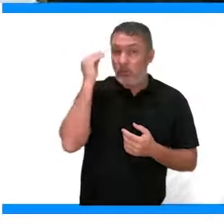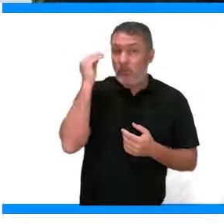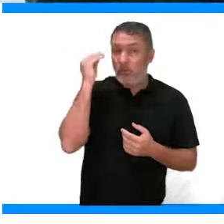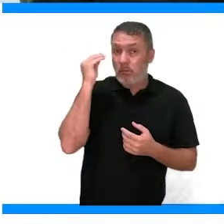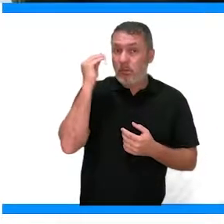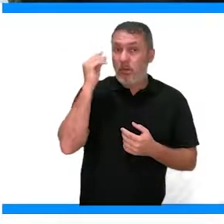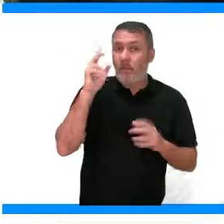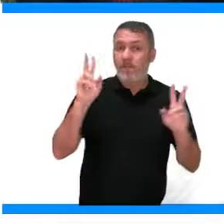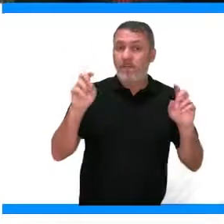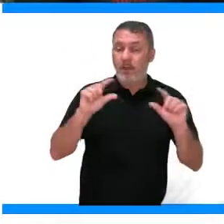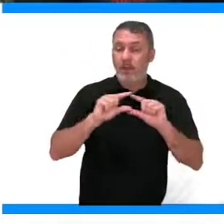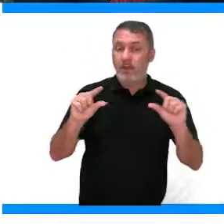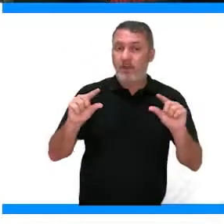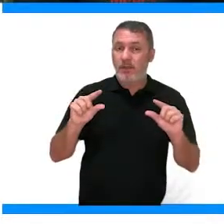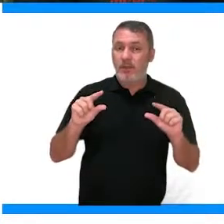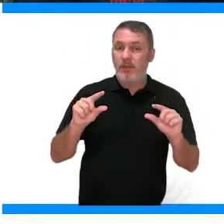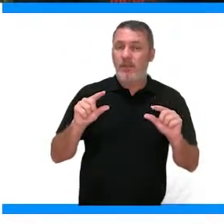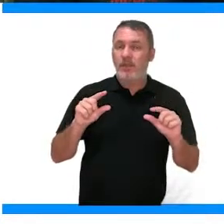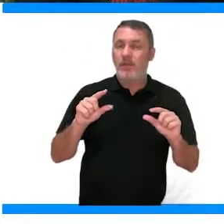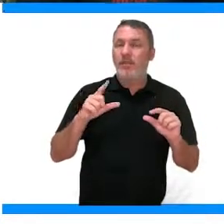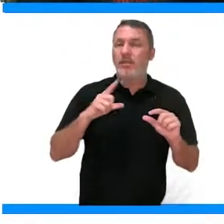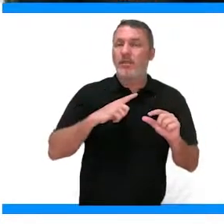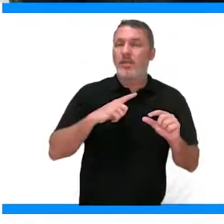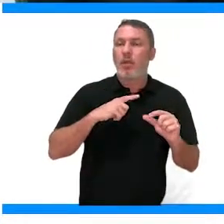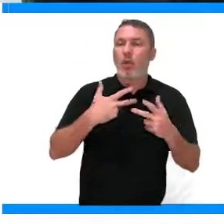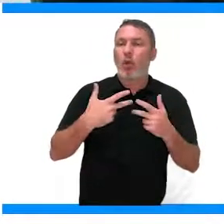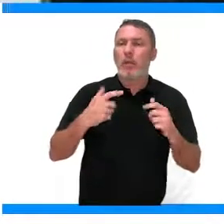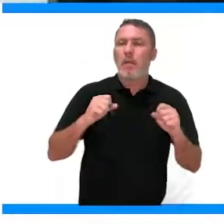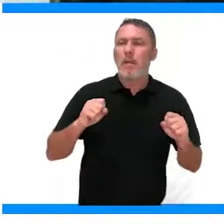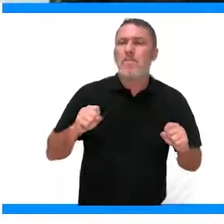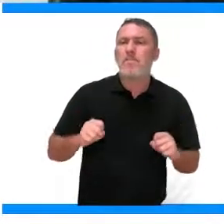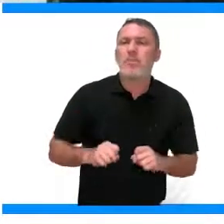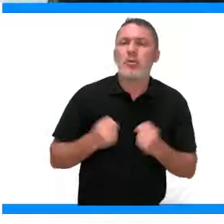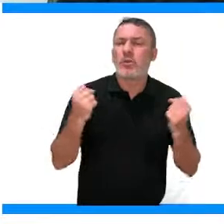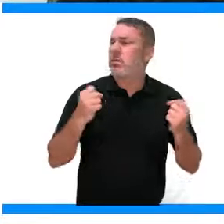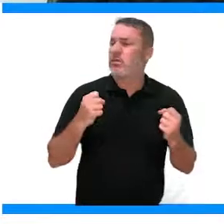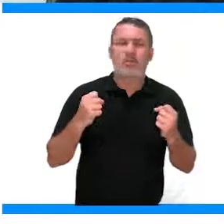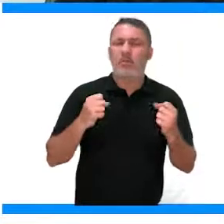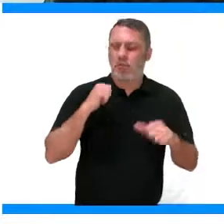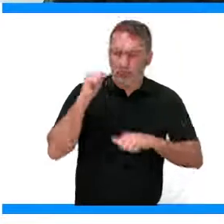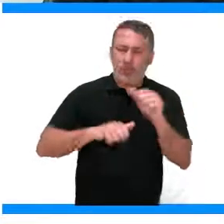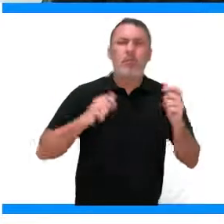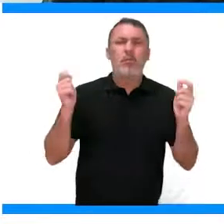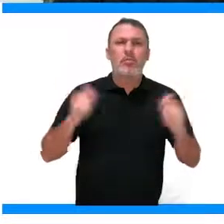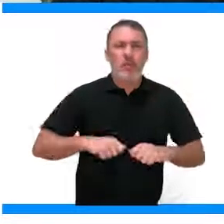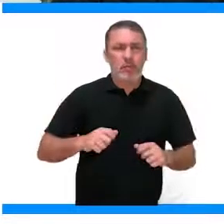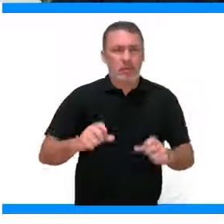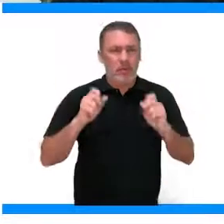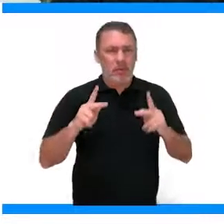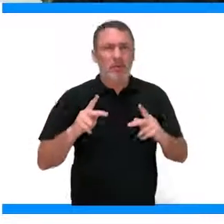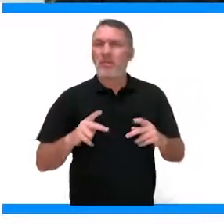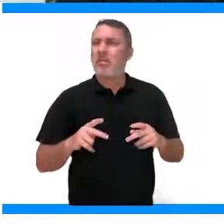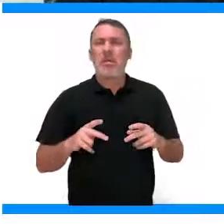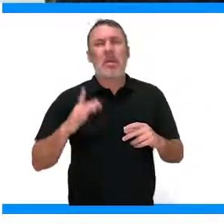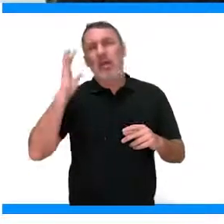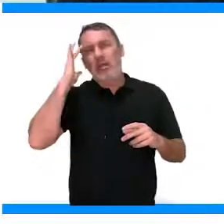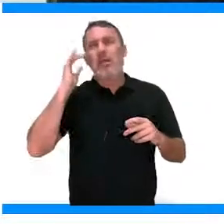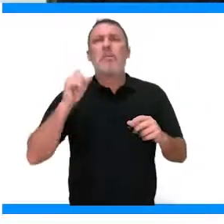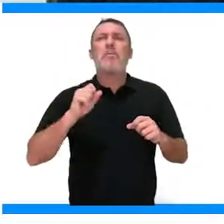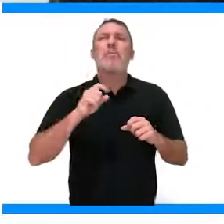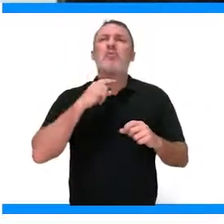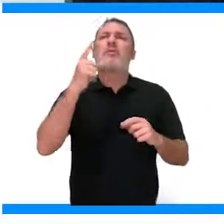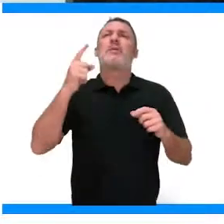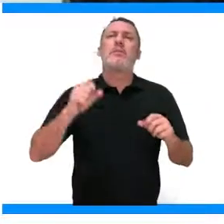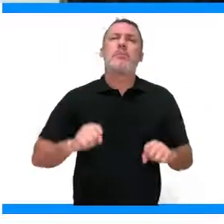Não esqueça da frase, nada deve parecer impossível de mudar. Show de bola? Nada deve